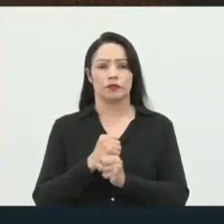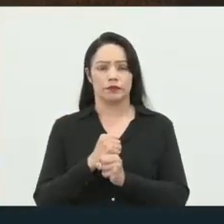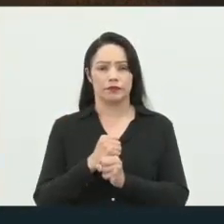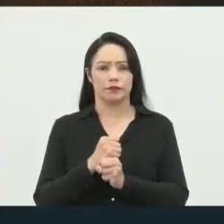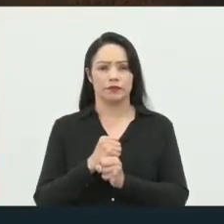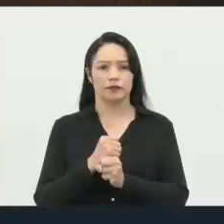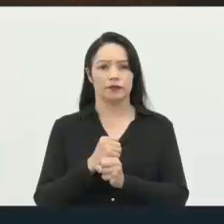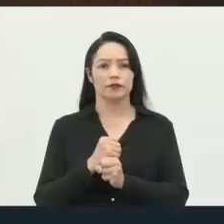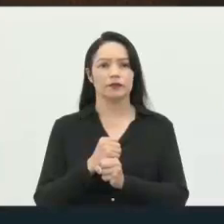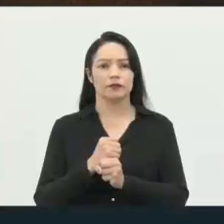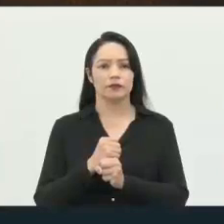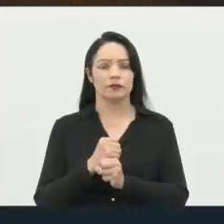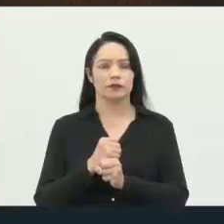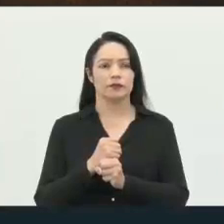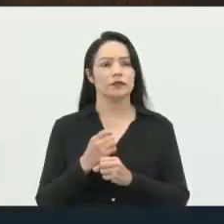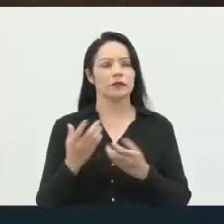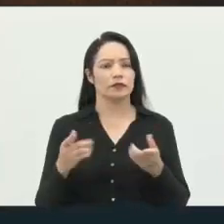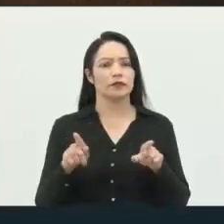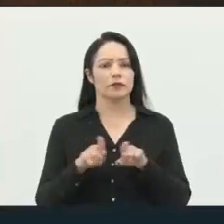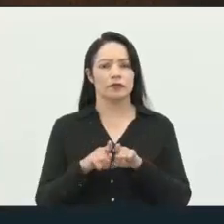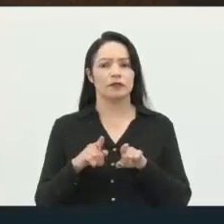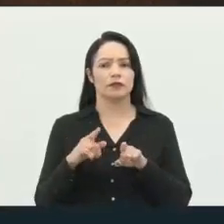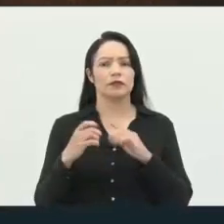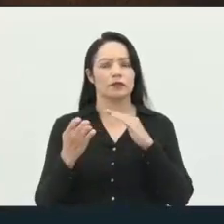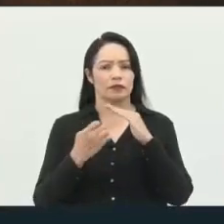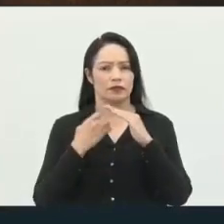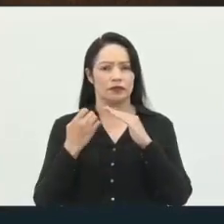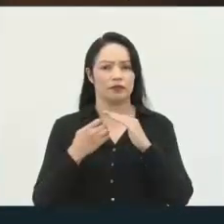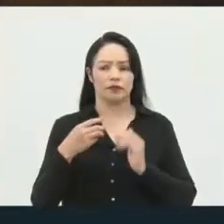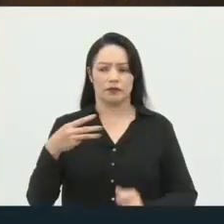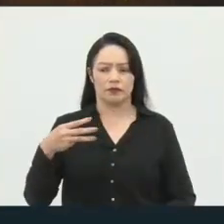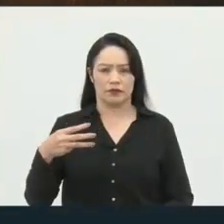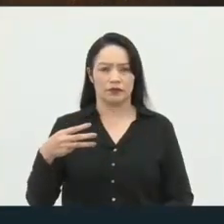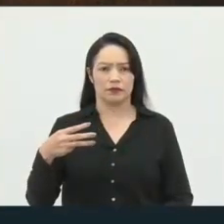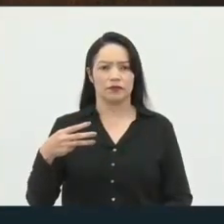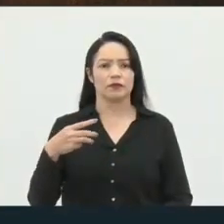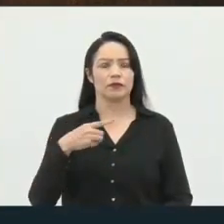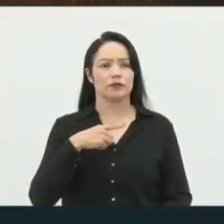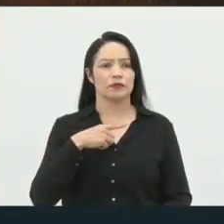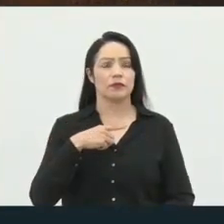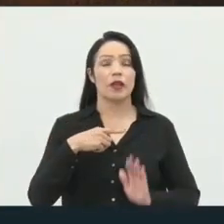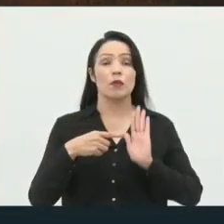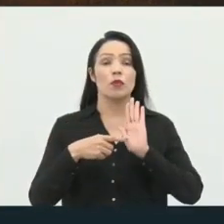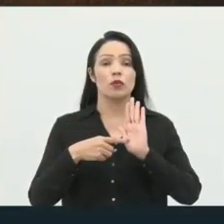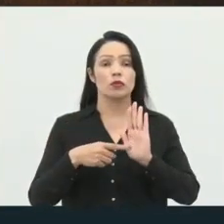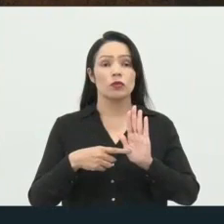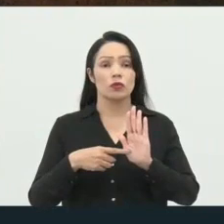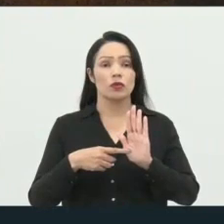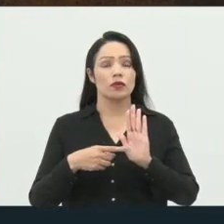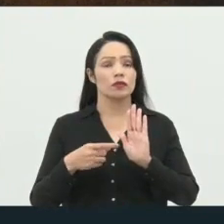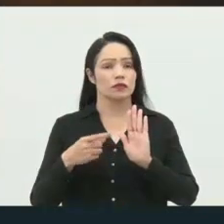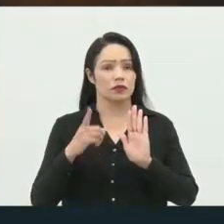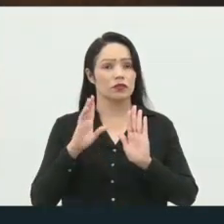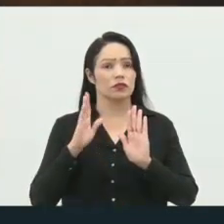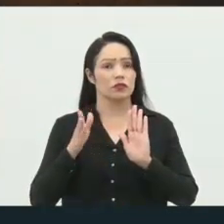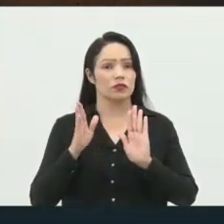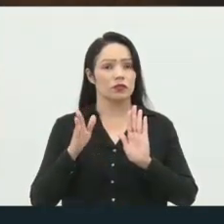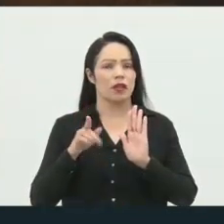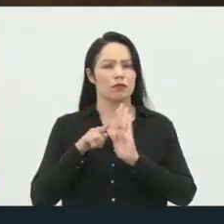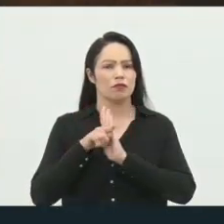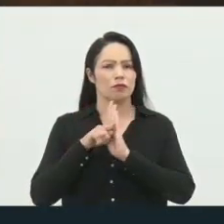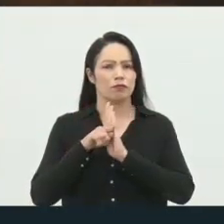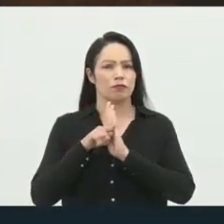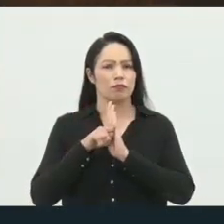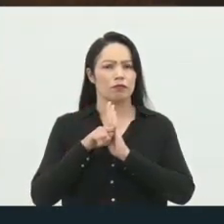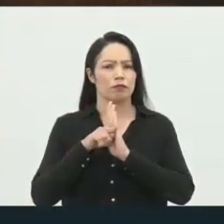Inclusive a essa empresa há três né ela foi apontada numa uma apuração numa